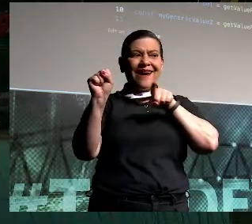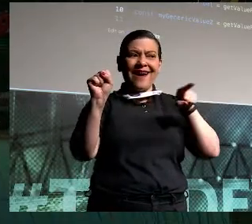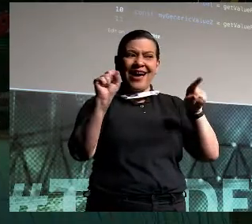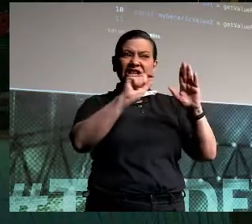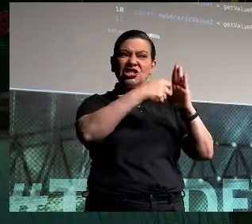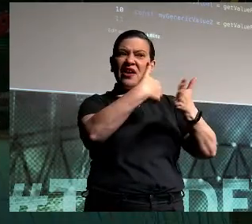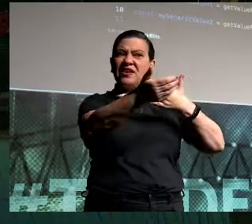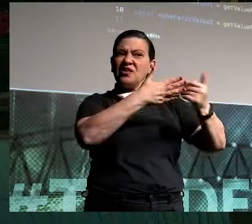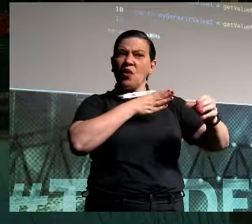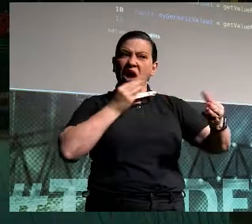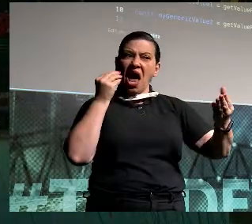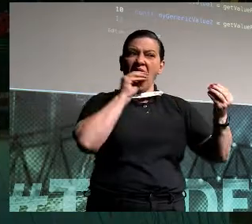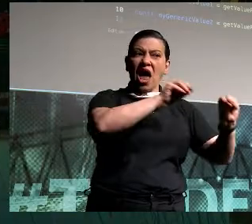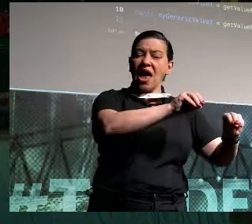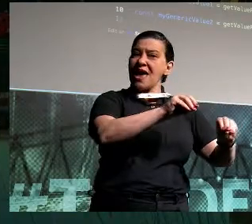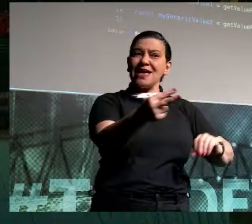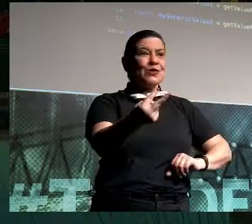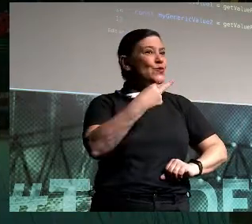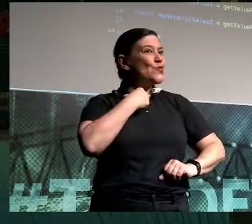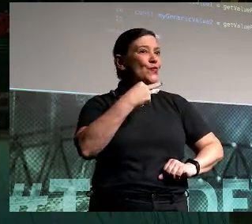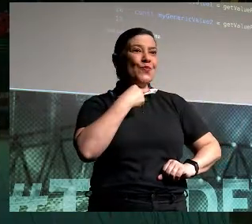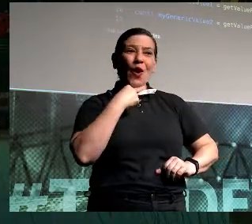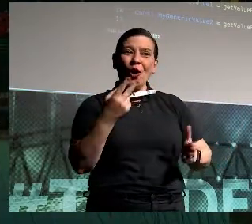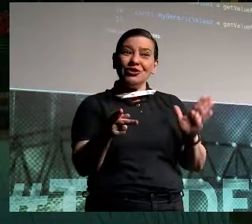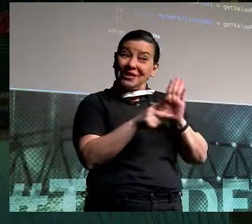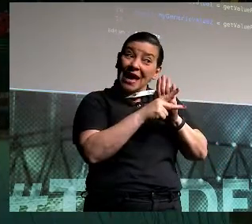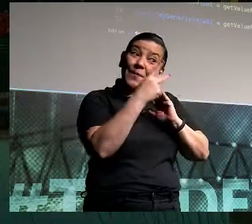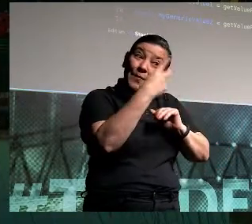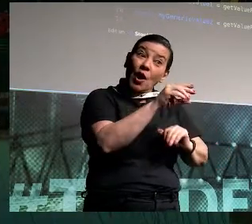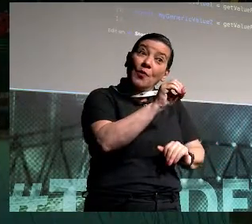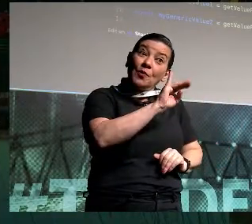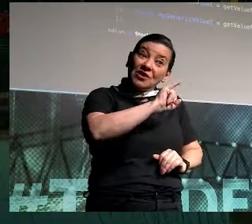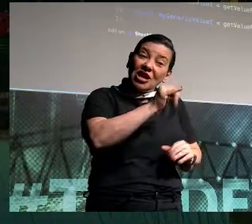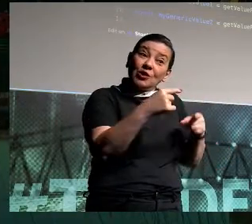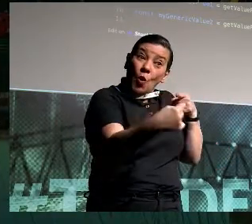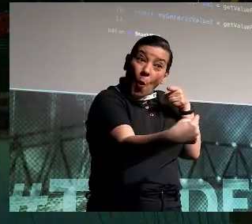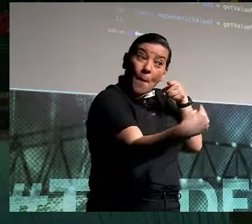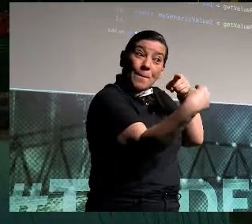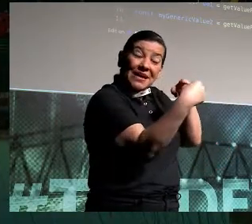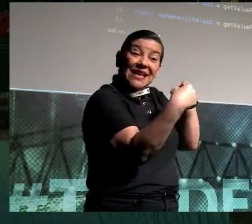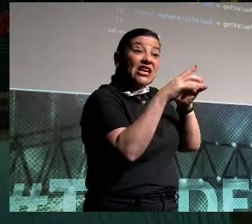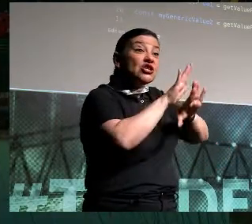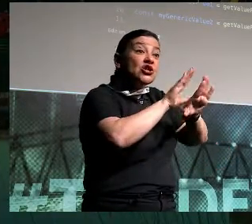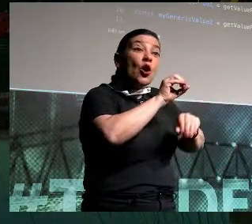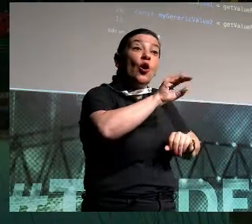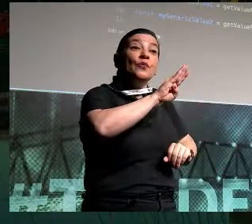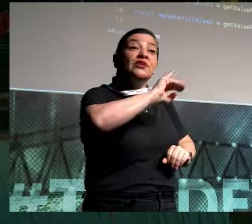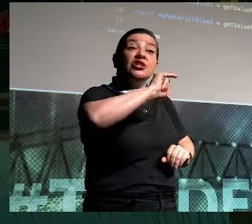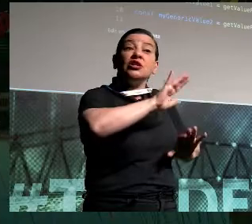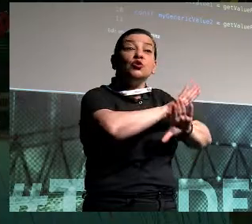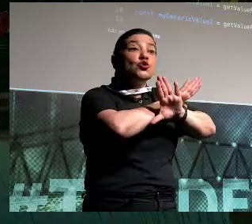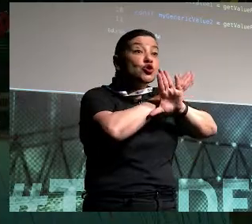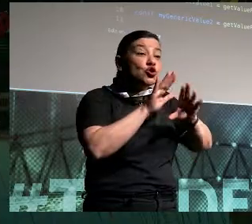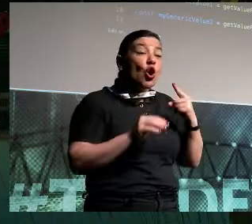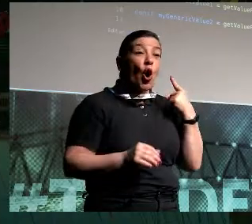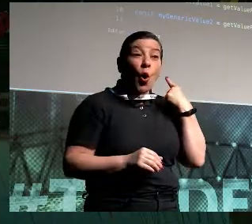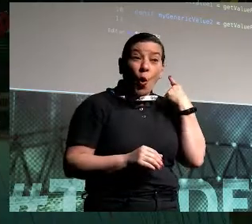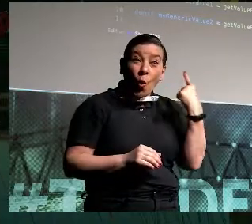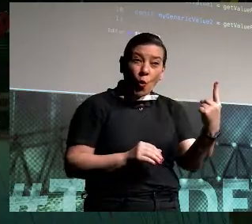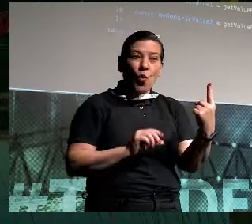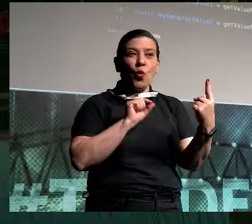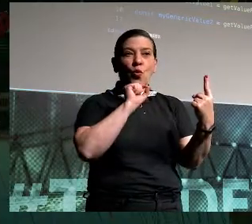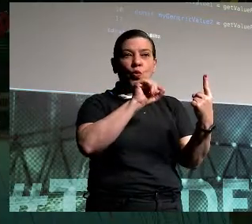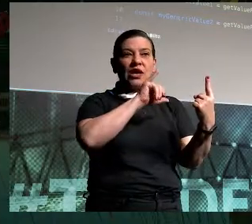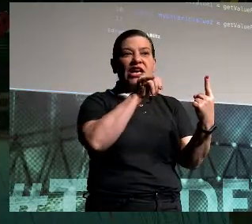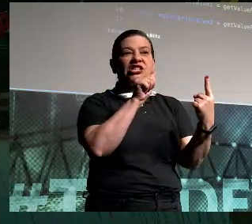chave qualquer que não seja uma chave válida desse objeto, e que esse objeto só pode receber JSON, só pode trabalhar com objetos, e